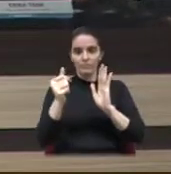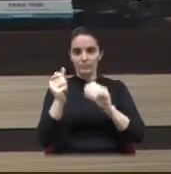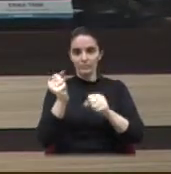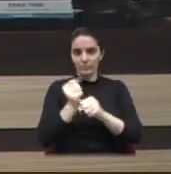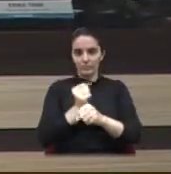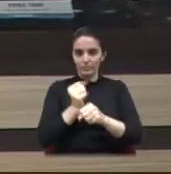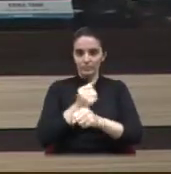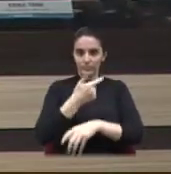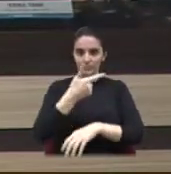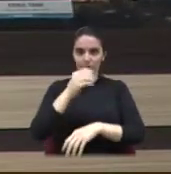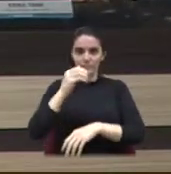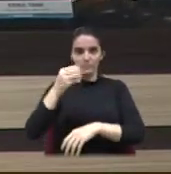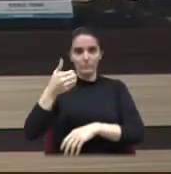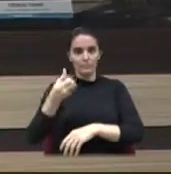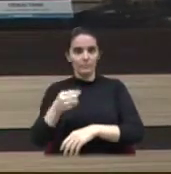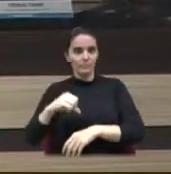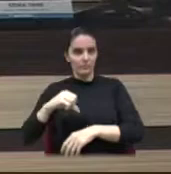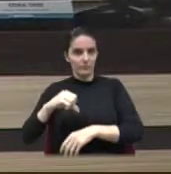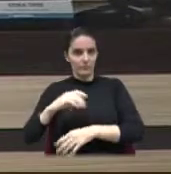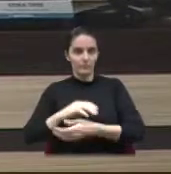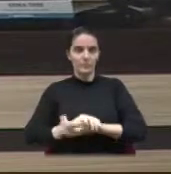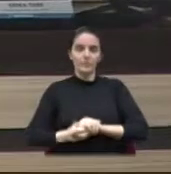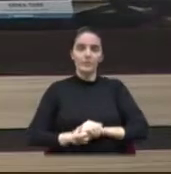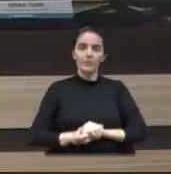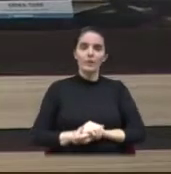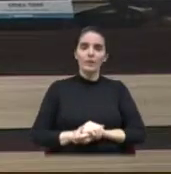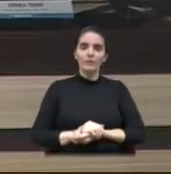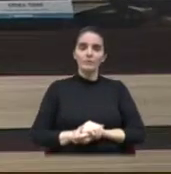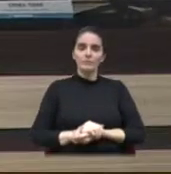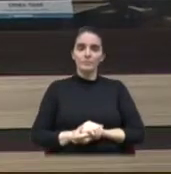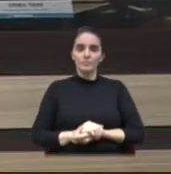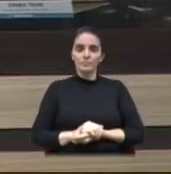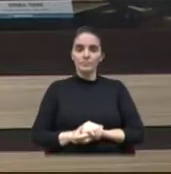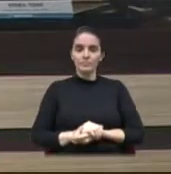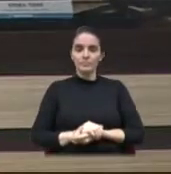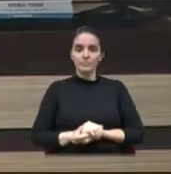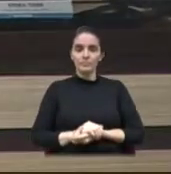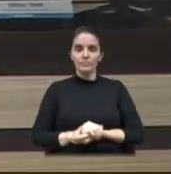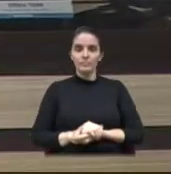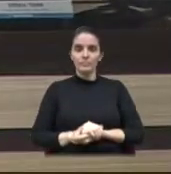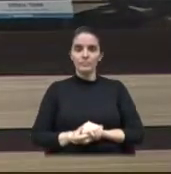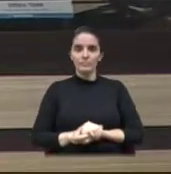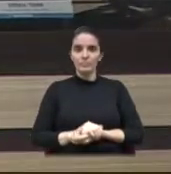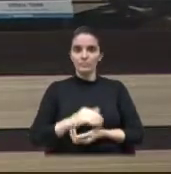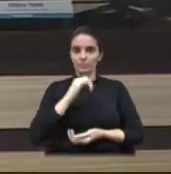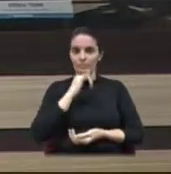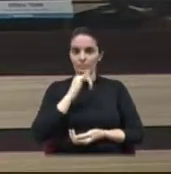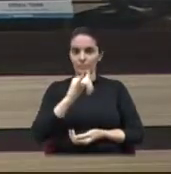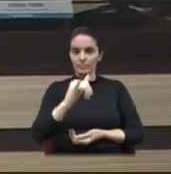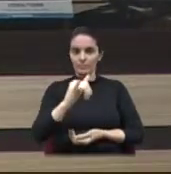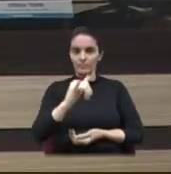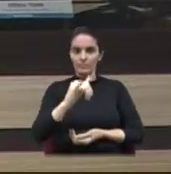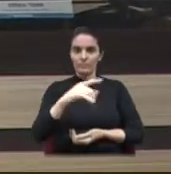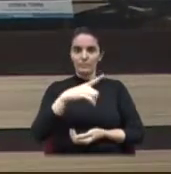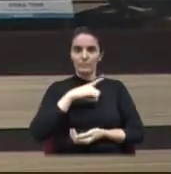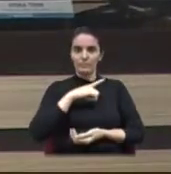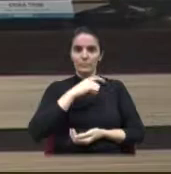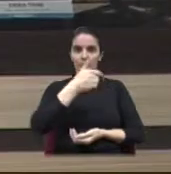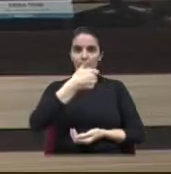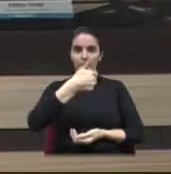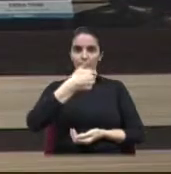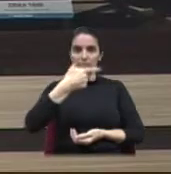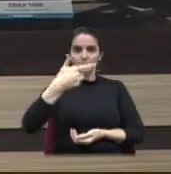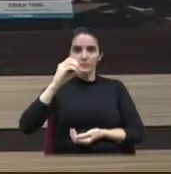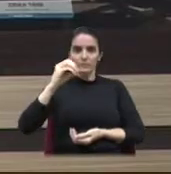orçamentária de 2019 e da outras providências. Eu informo que foram apresentadas 120